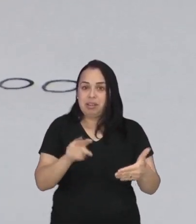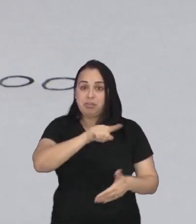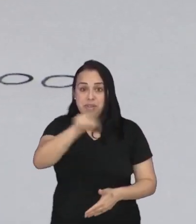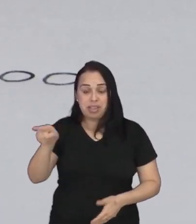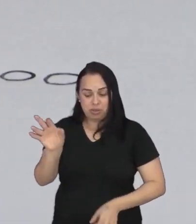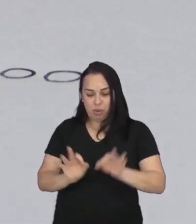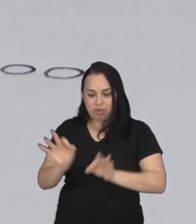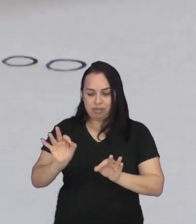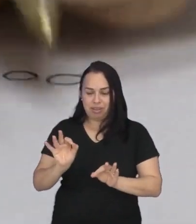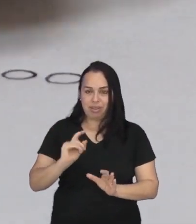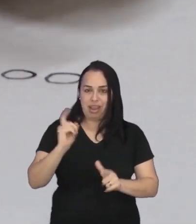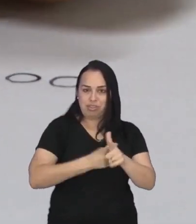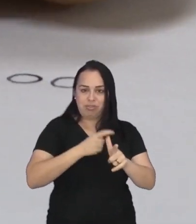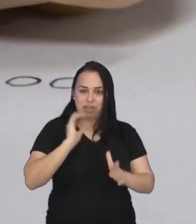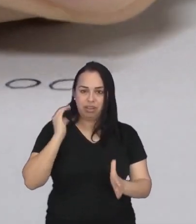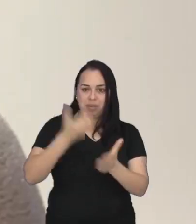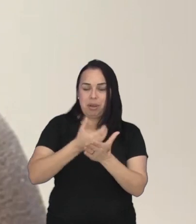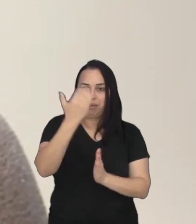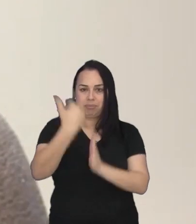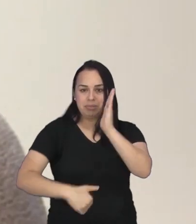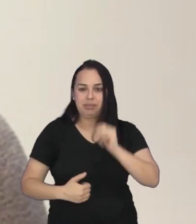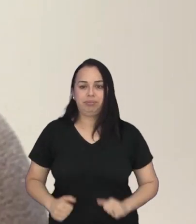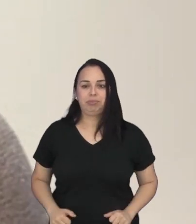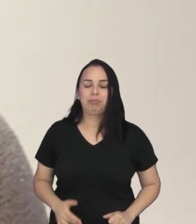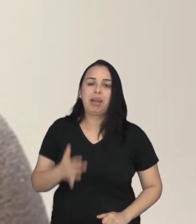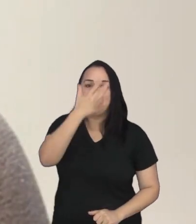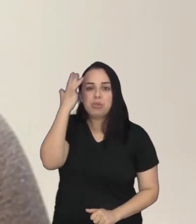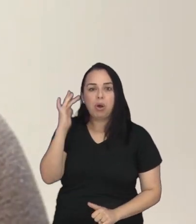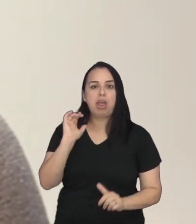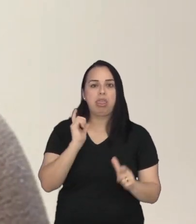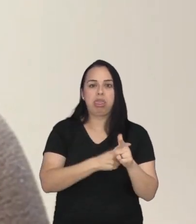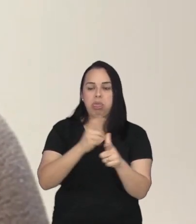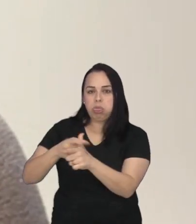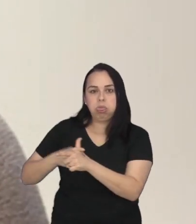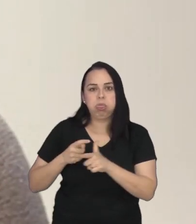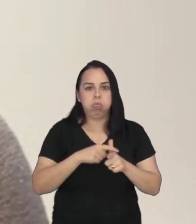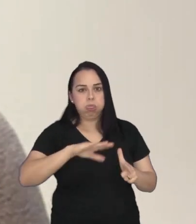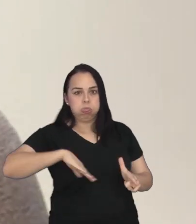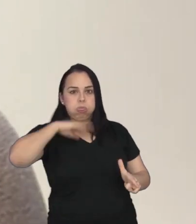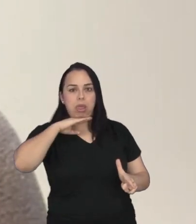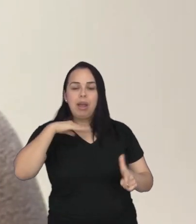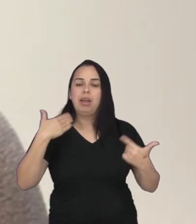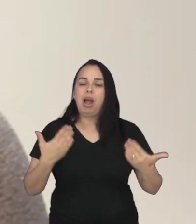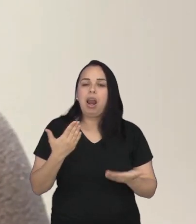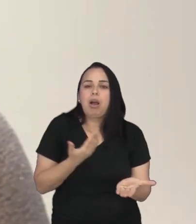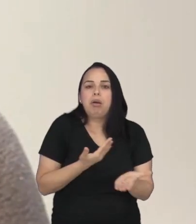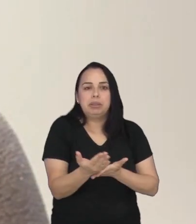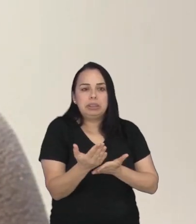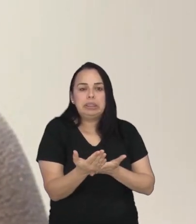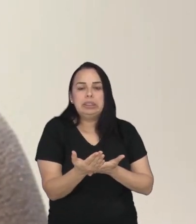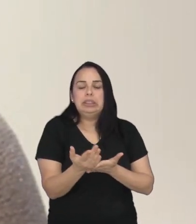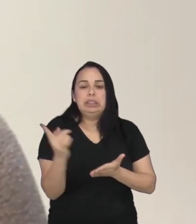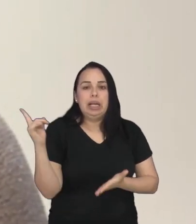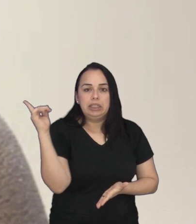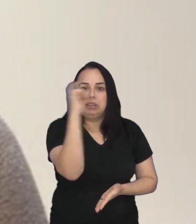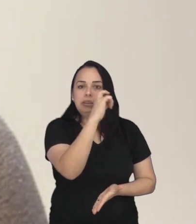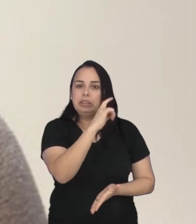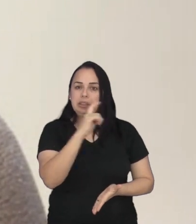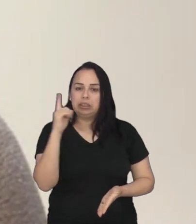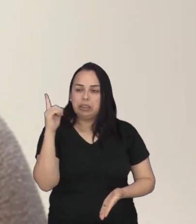979 milhões de reais no ano, seguido do ISS, o IPTU e o IPVA. Os valores permitiram que